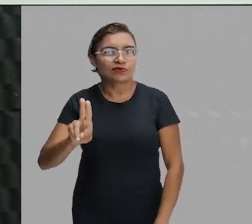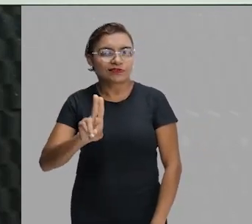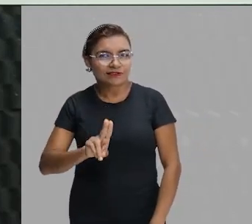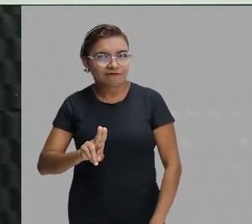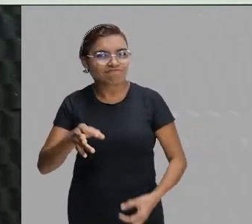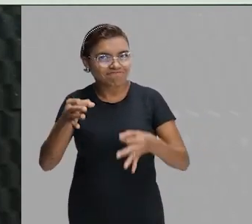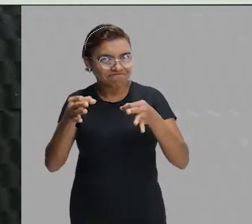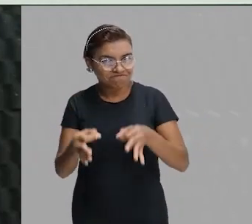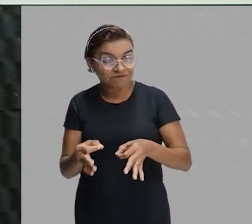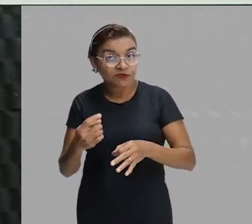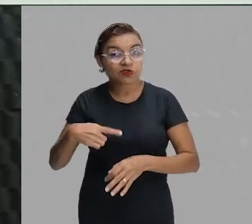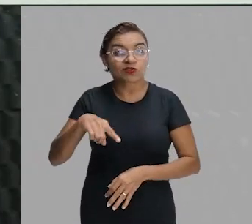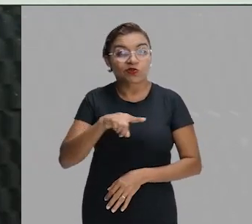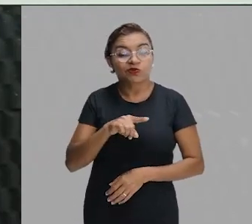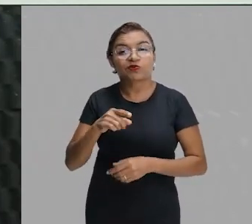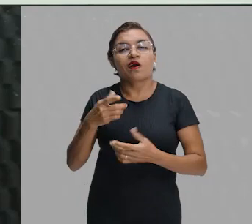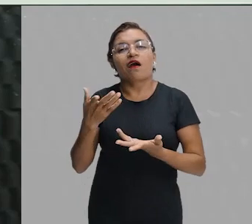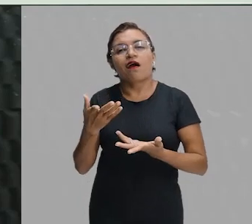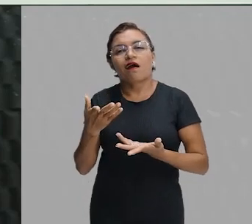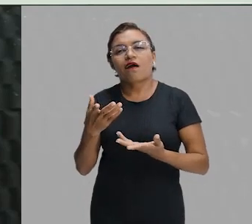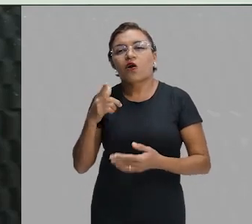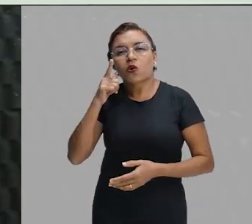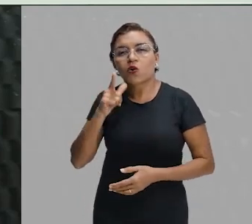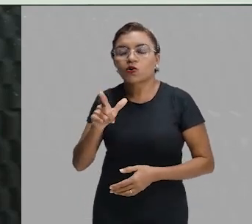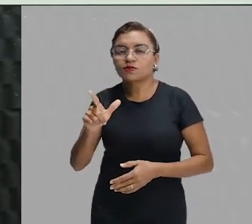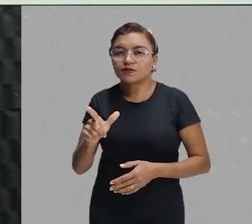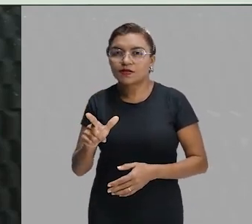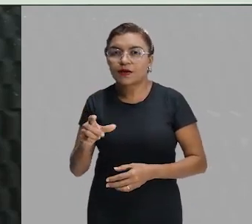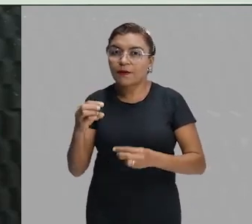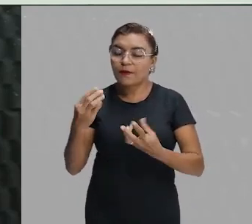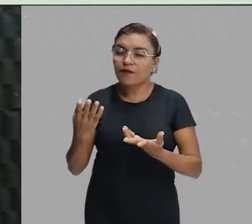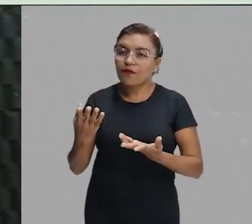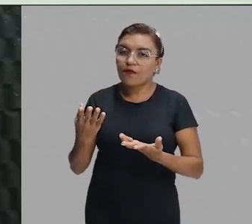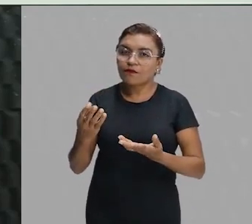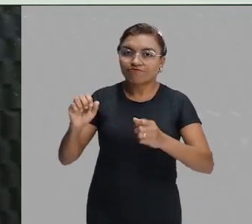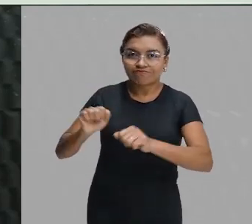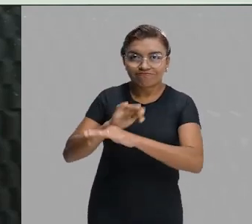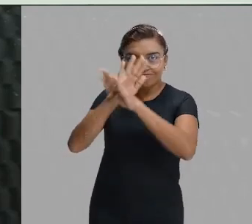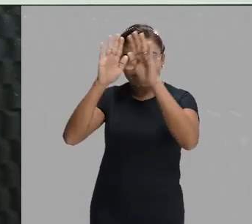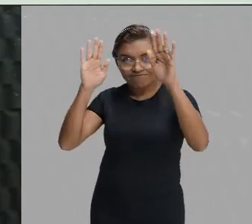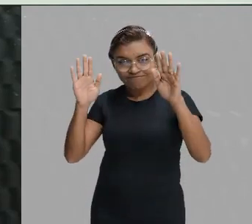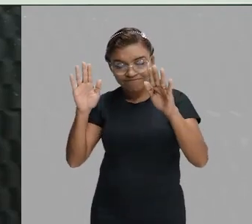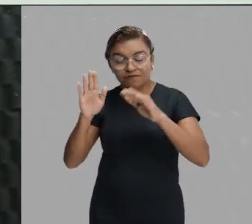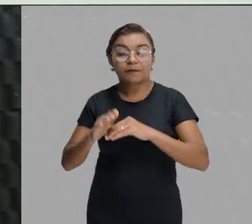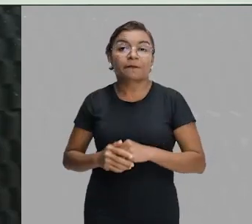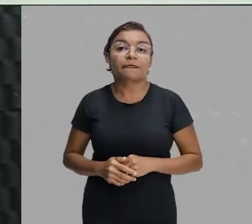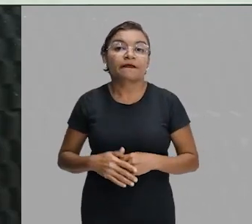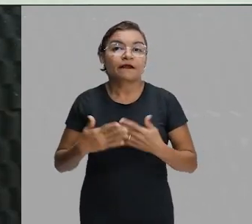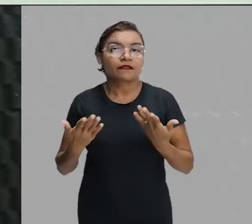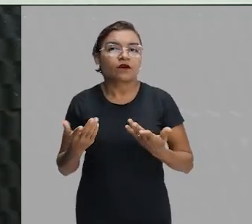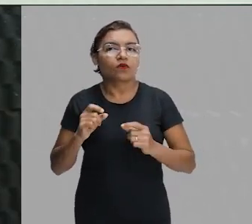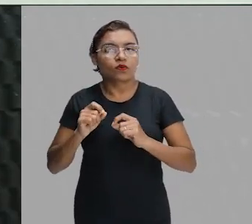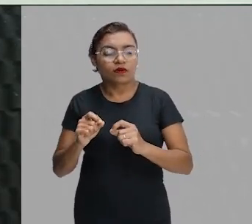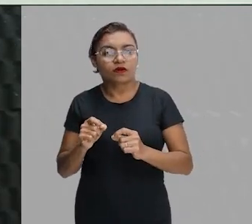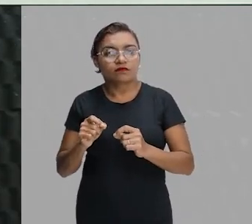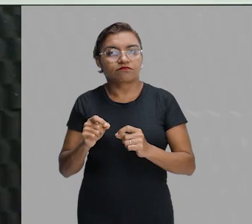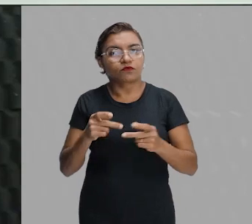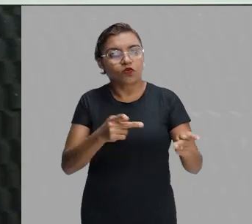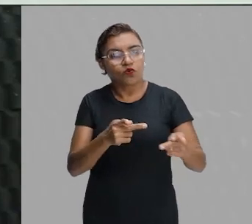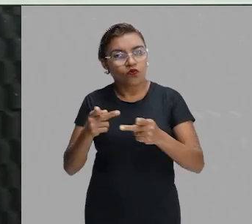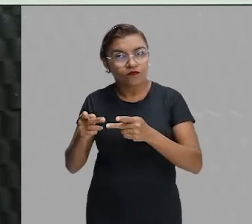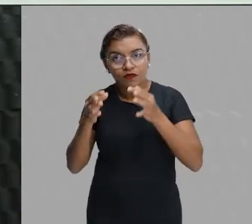congruente, para que a gente consiga passar a mensagem de uma forma mais adequada, ok? Então, eu te convido a prestar